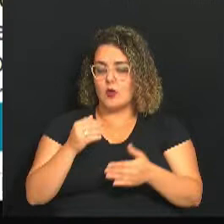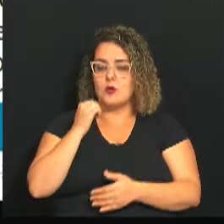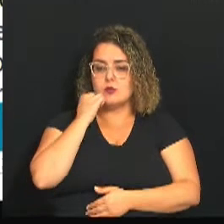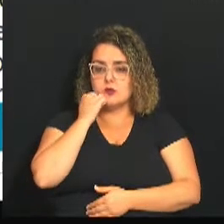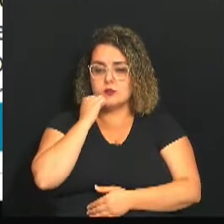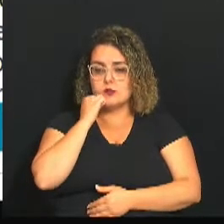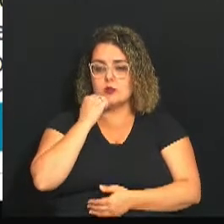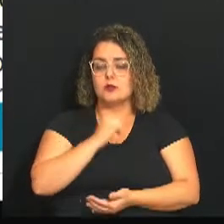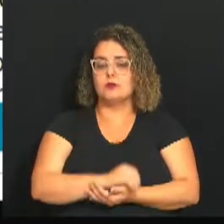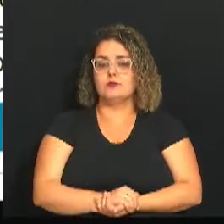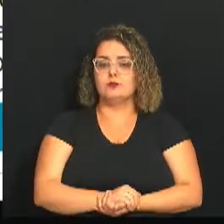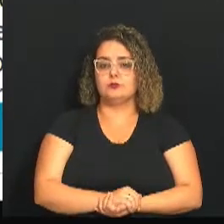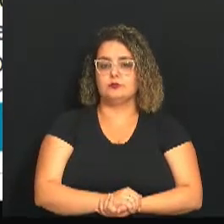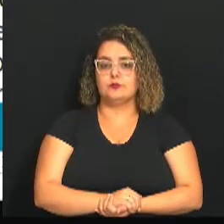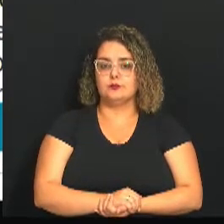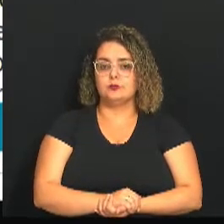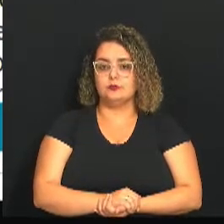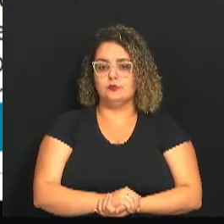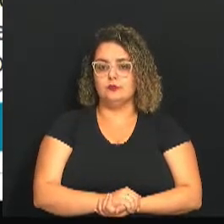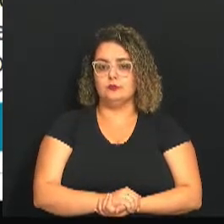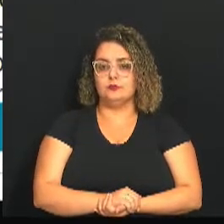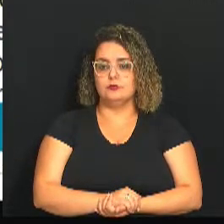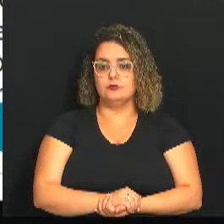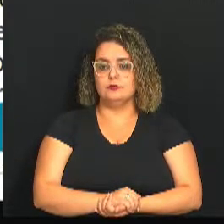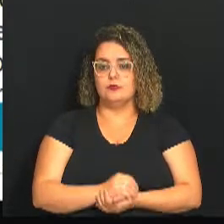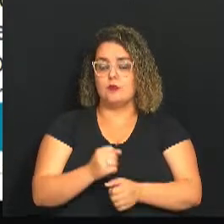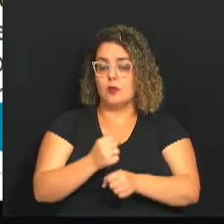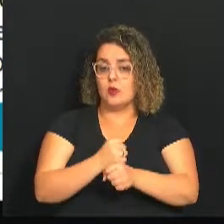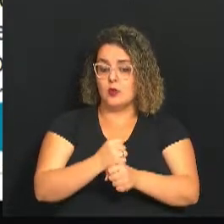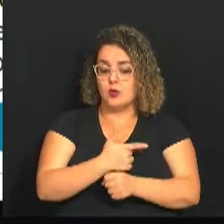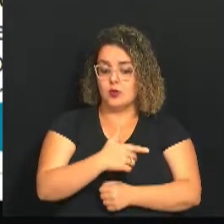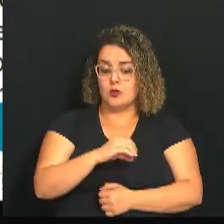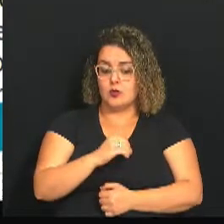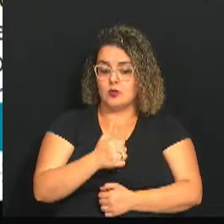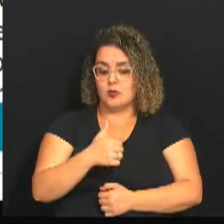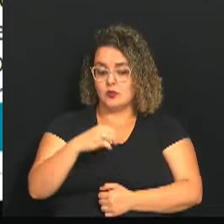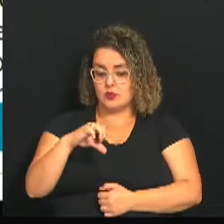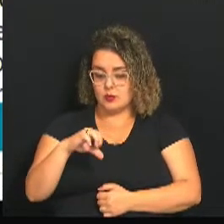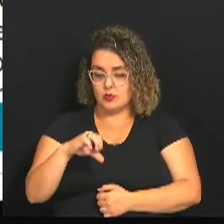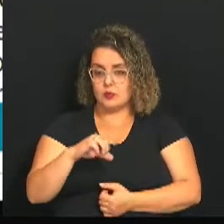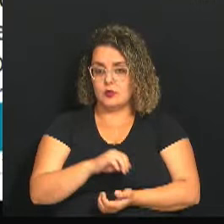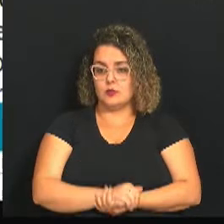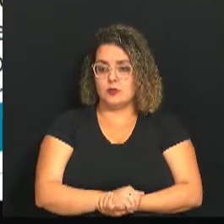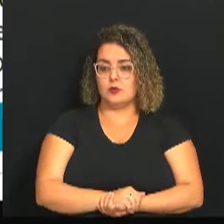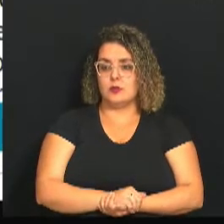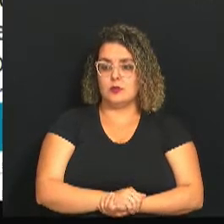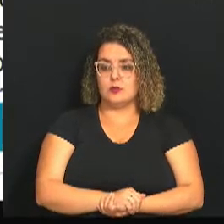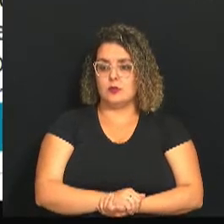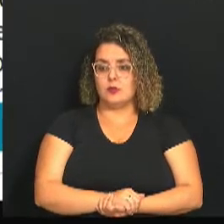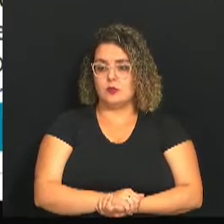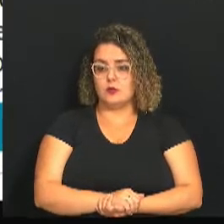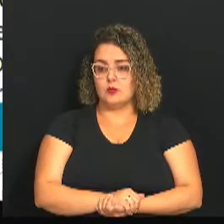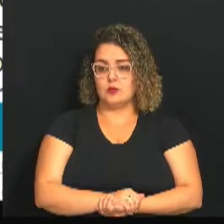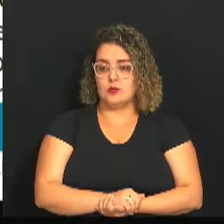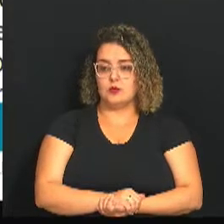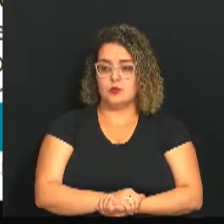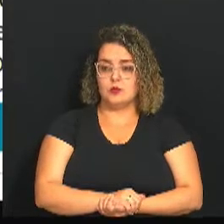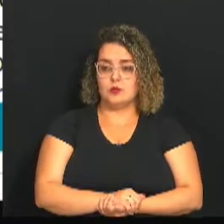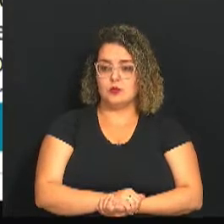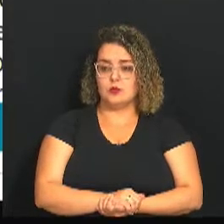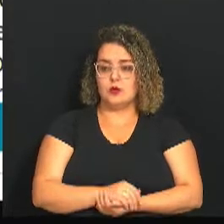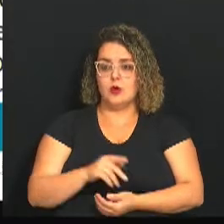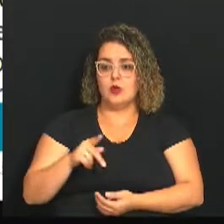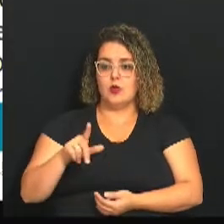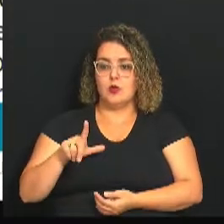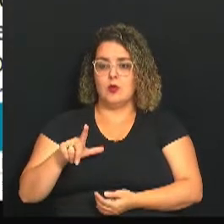usando como base o ano de 2019, então nós temos dados de pluviômetros diversos na cidade,